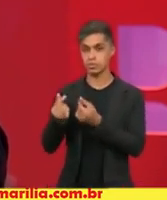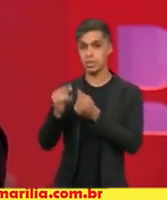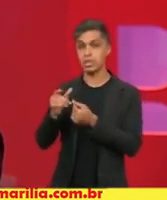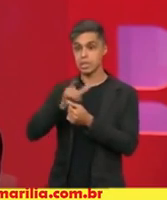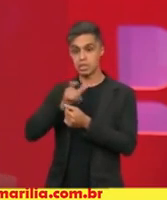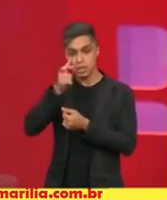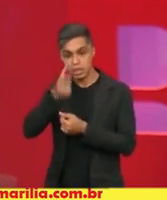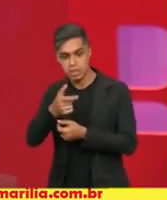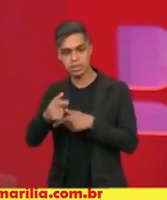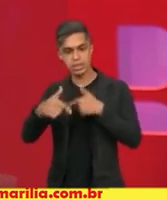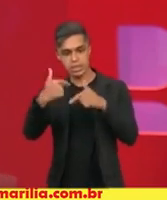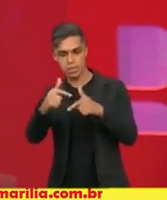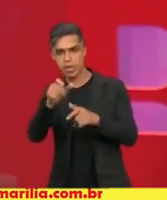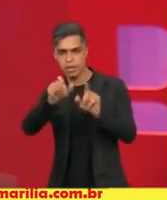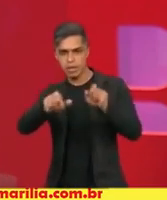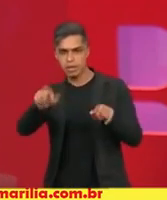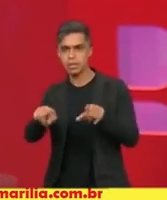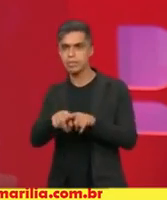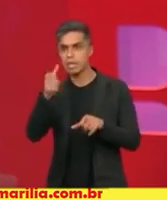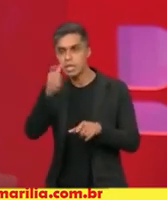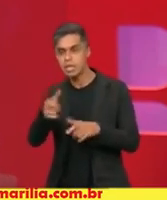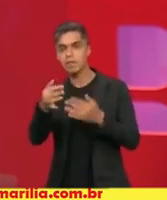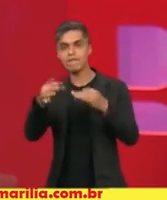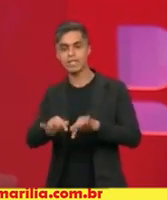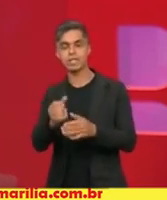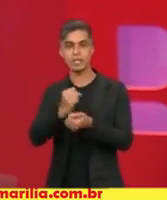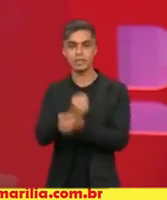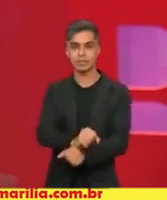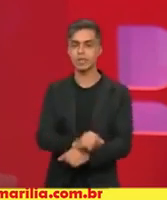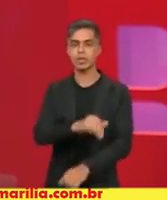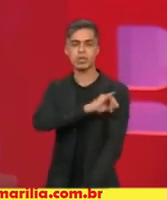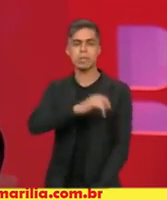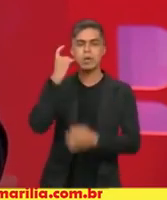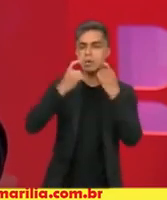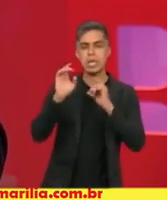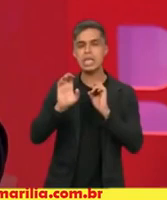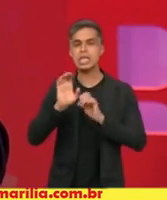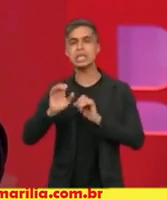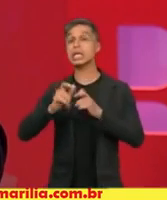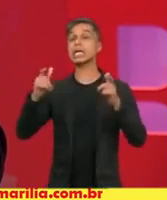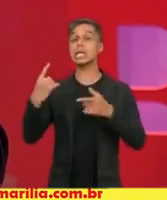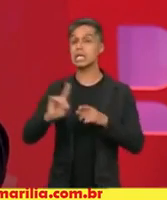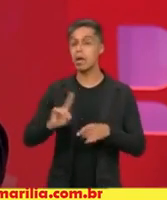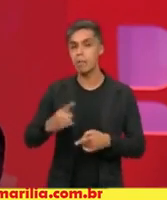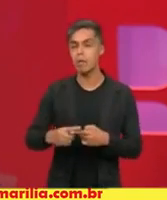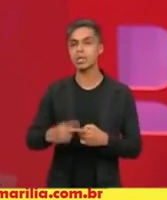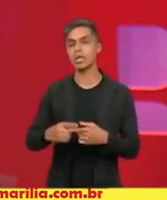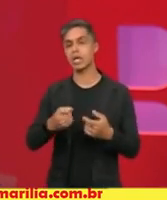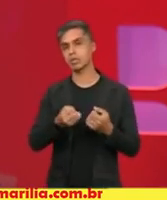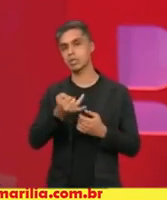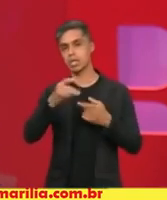obra e tinha mais preocupações em relação ao fim da escravidão. No Rio de Janeiro essa preocupação não era tão grande, né? Porque a produção estava